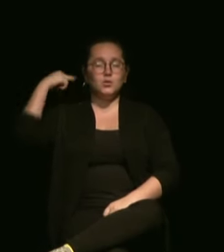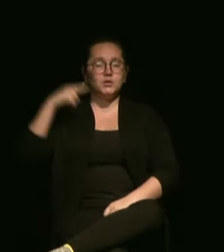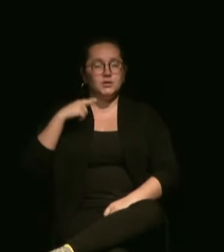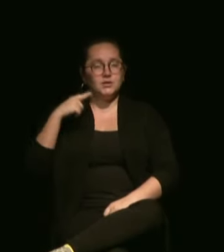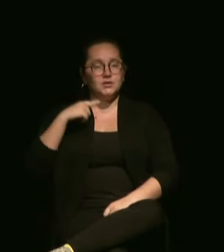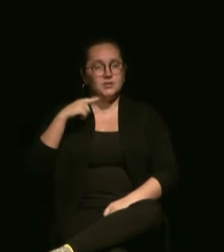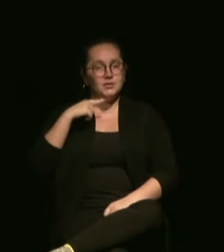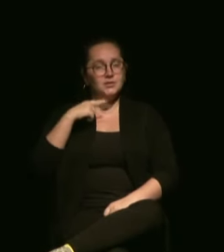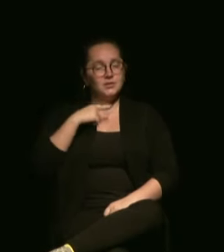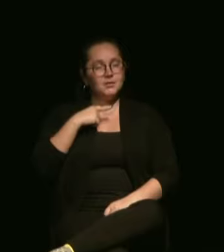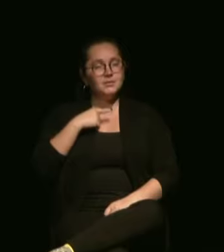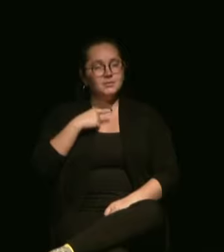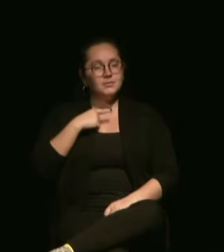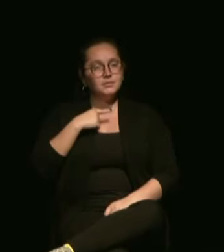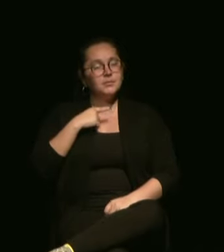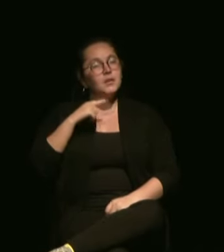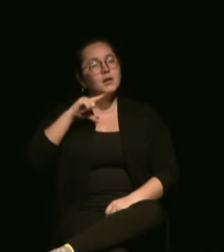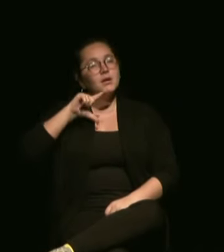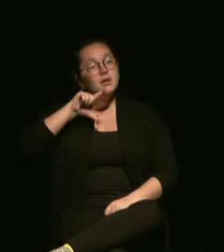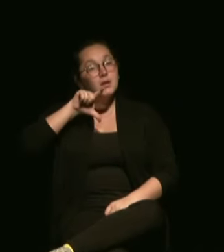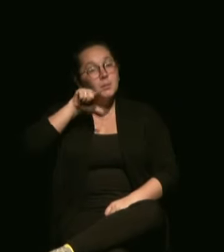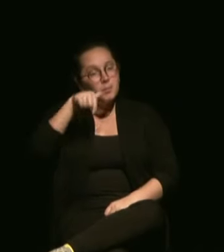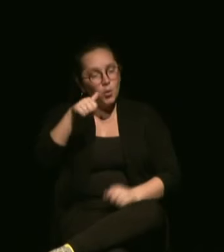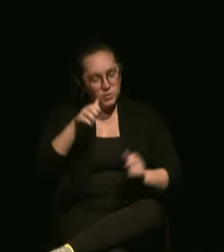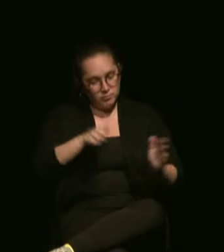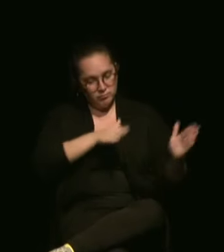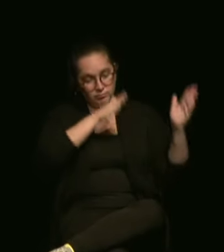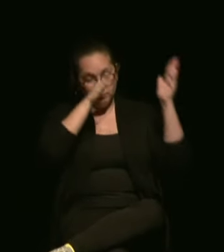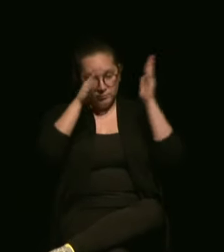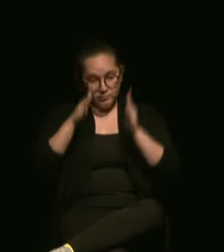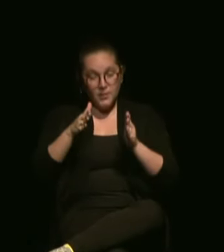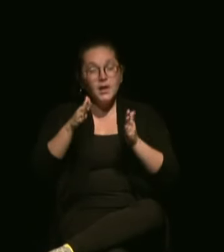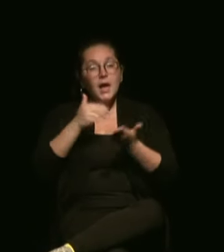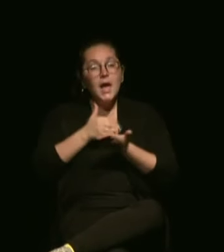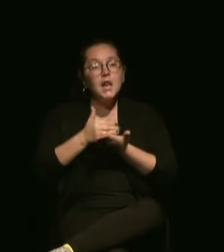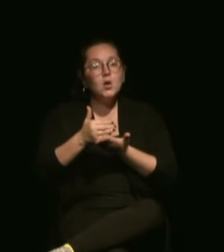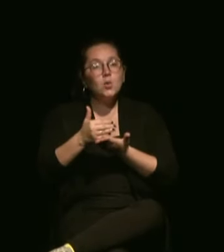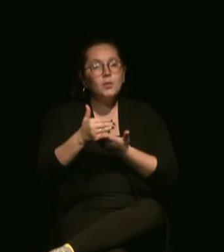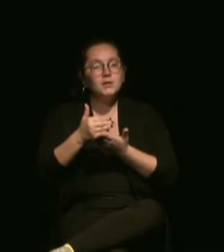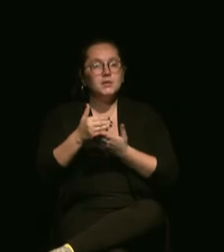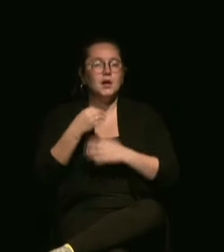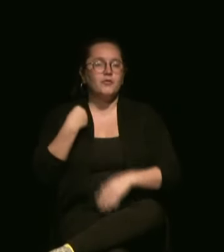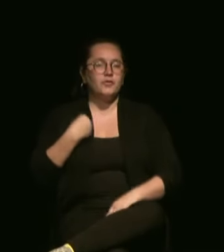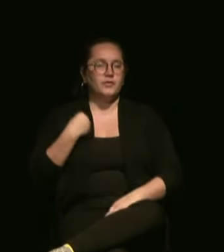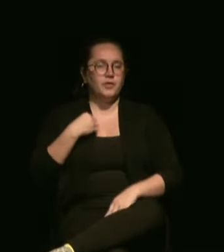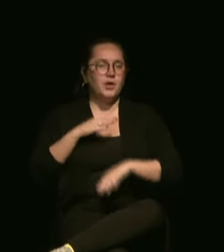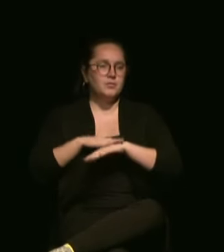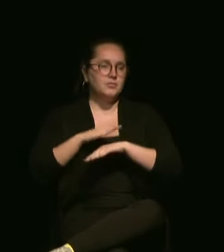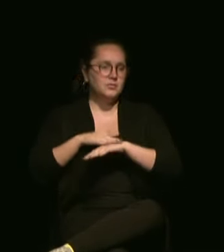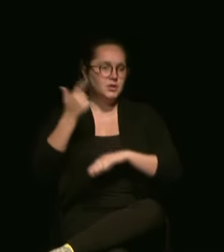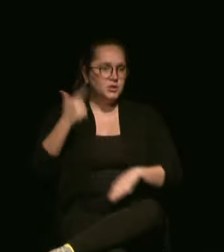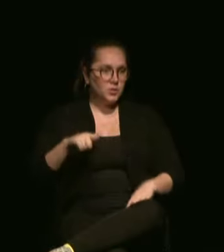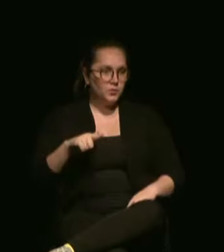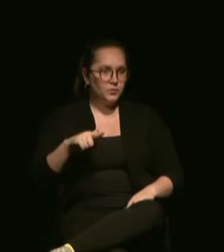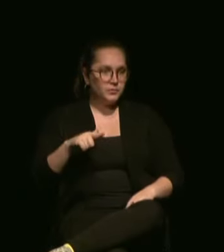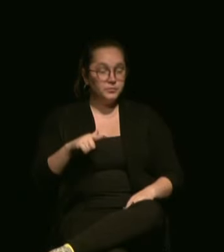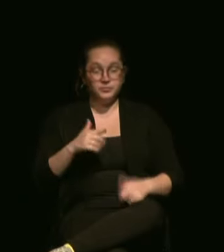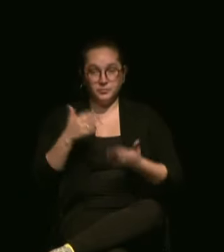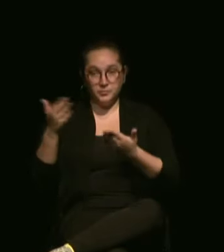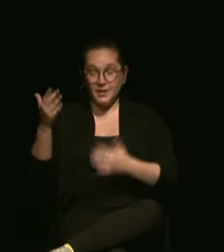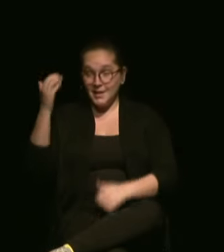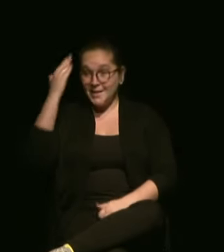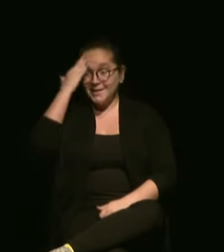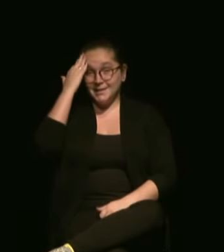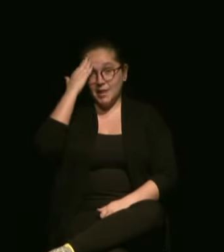A partir de um determinado momento, ele está vivendo o que viu. E por isso é tão cruel. E Lanzmann sabe